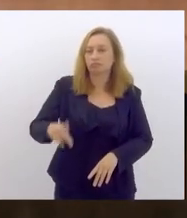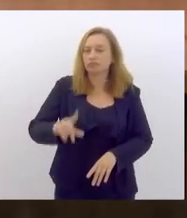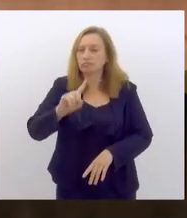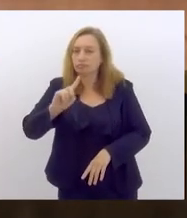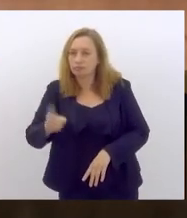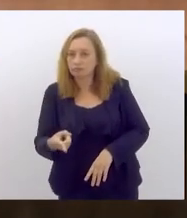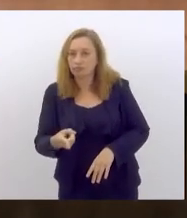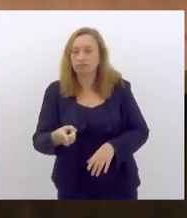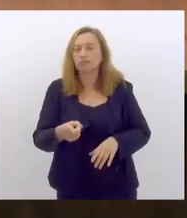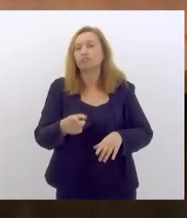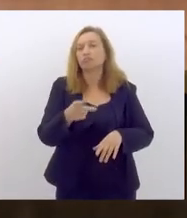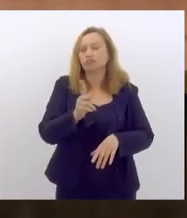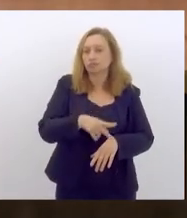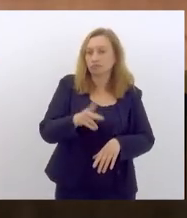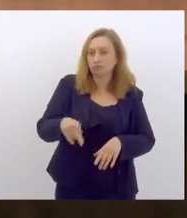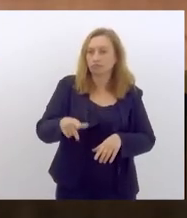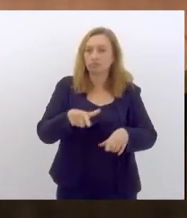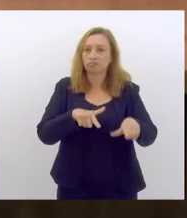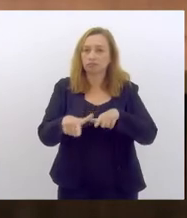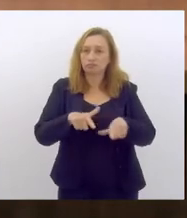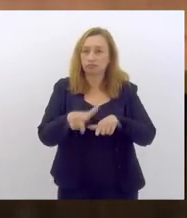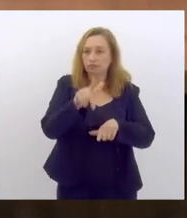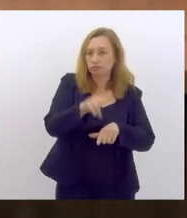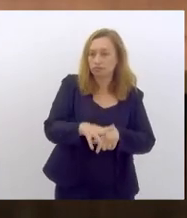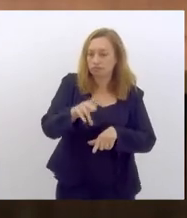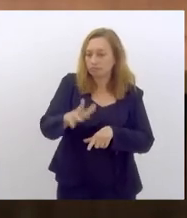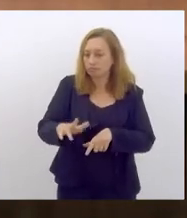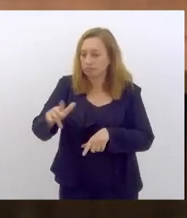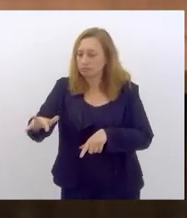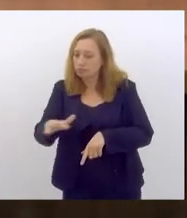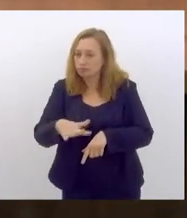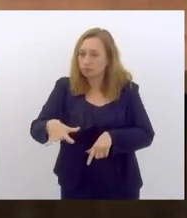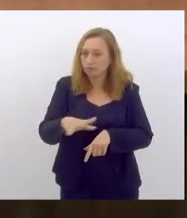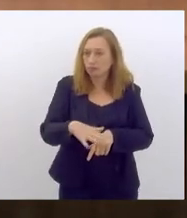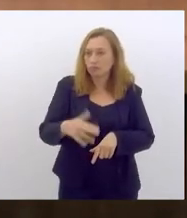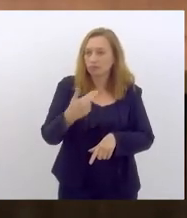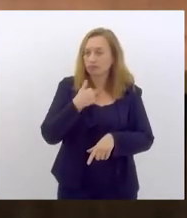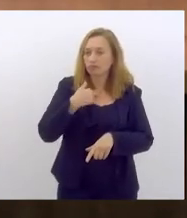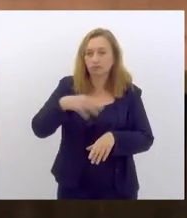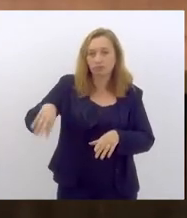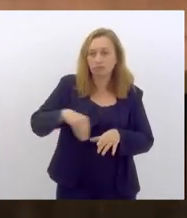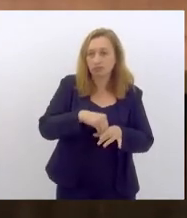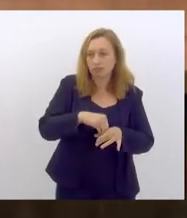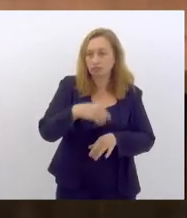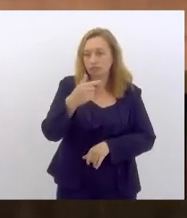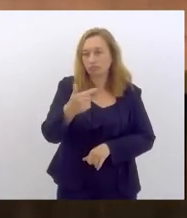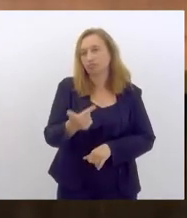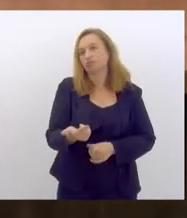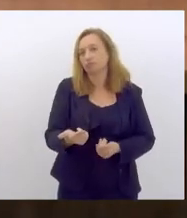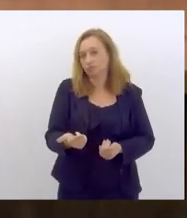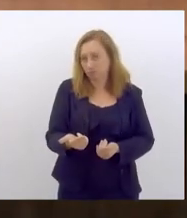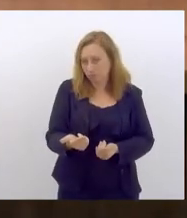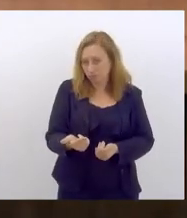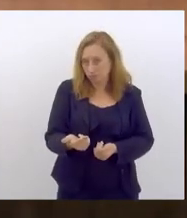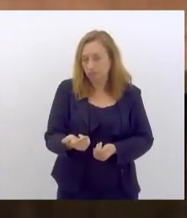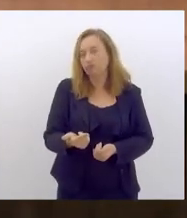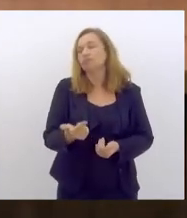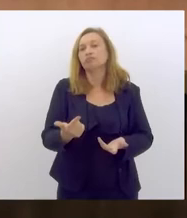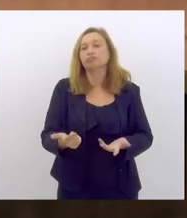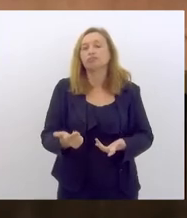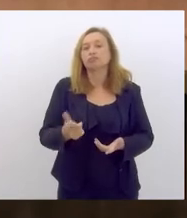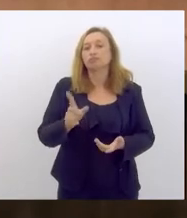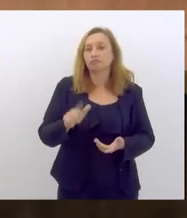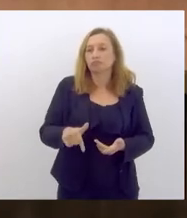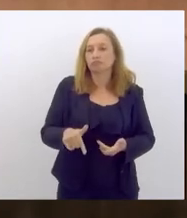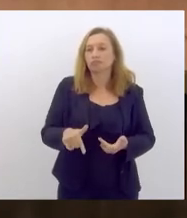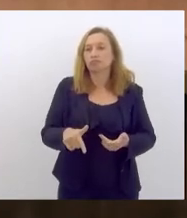na rede, trabalhando em diferentes funções. E eles não podem ser colocados em segundo plano. ser um cargo que está em